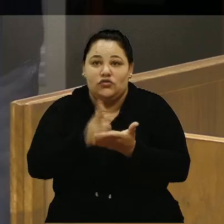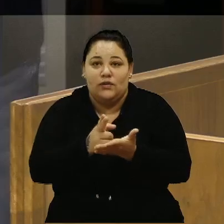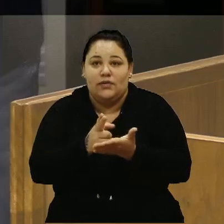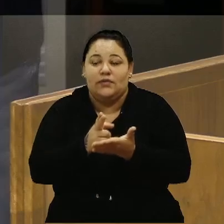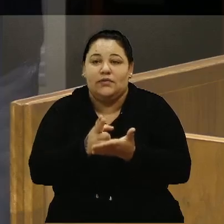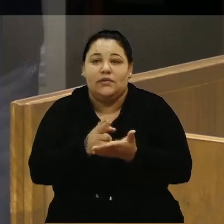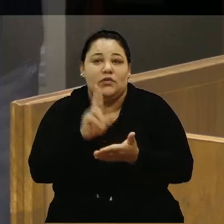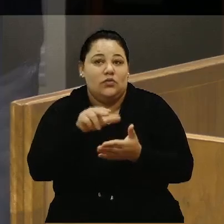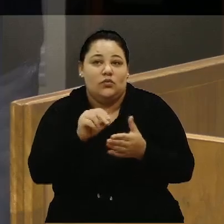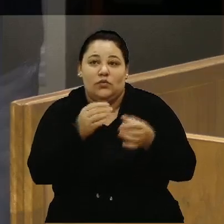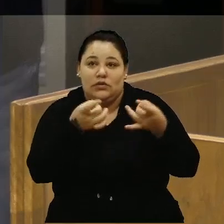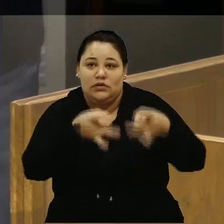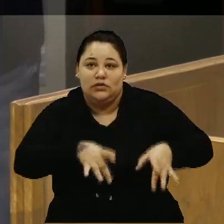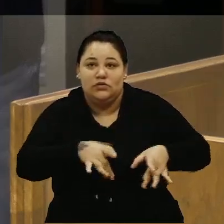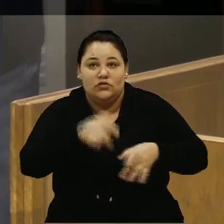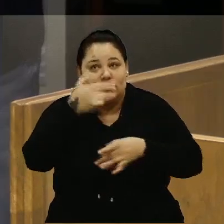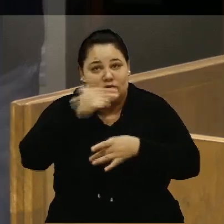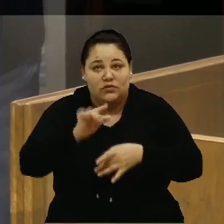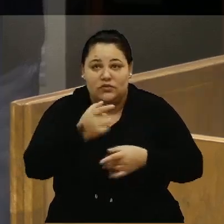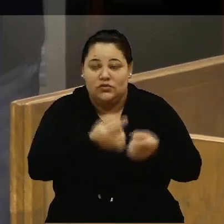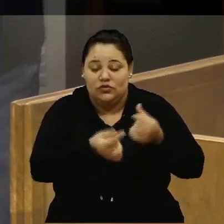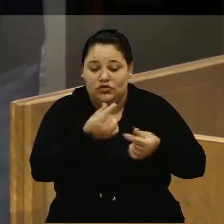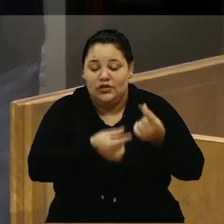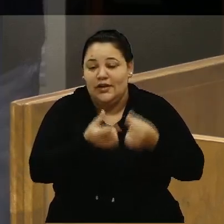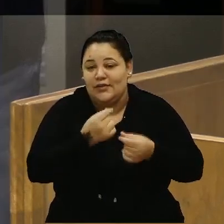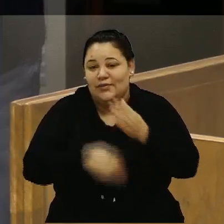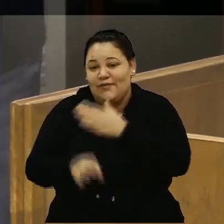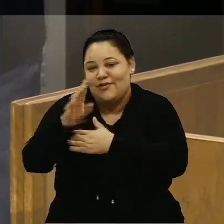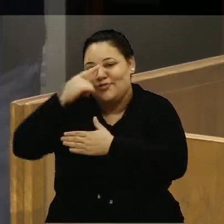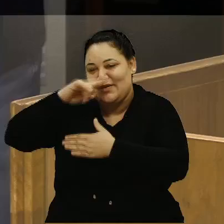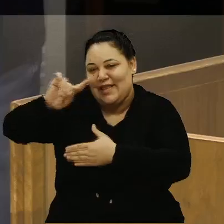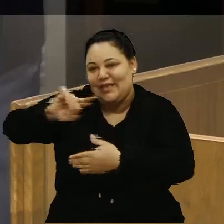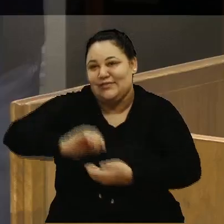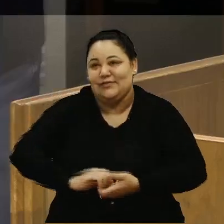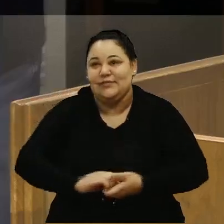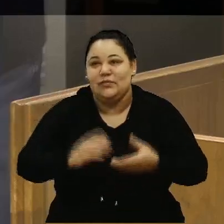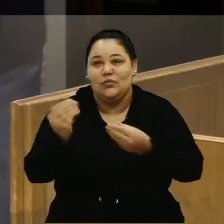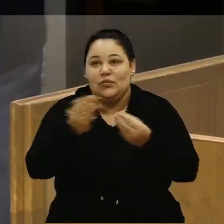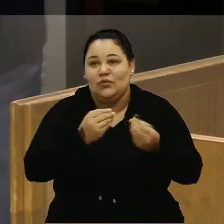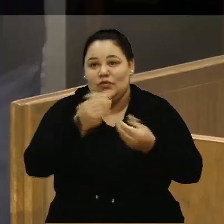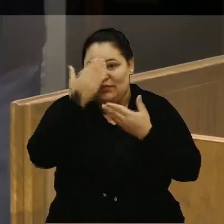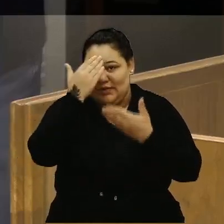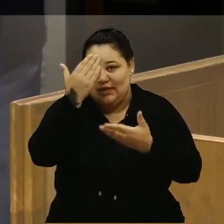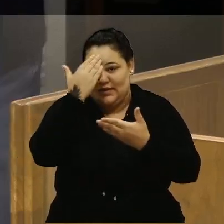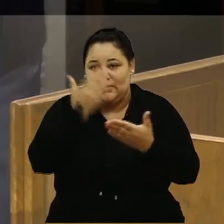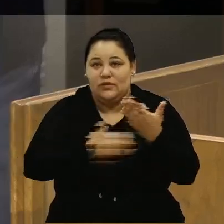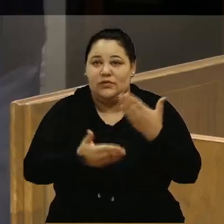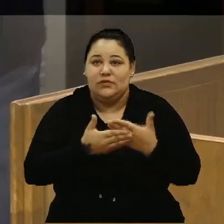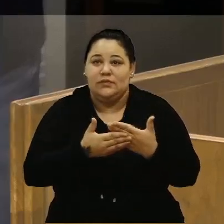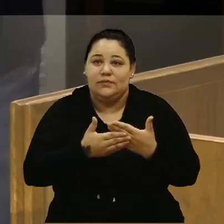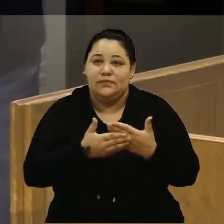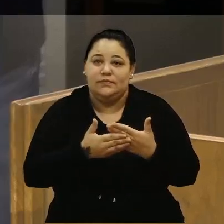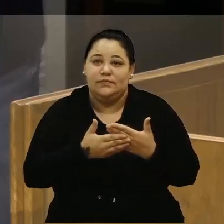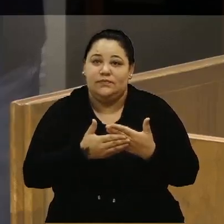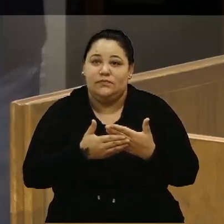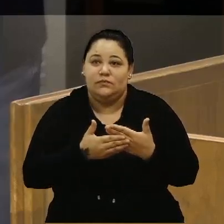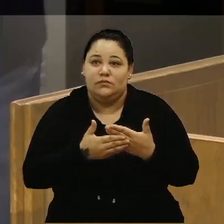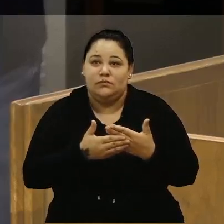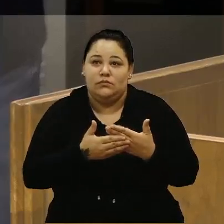vamos desistir e a gente vai conseguir esse dinheiro para levar esse rapaz para a Tailândia. Muito obrigada a todos.